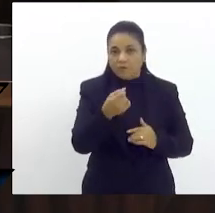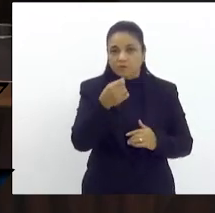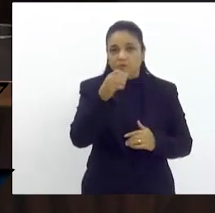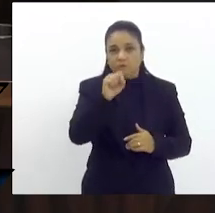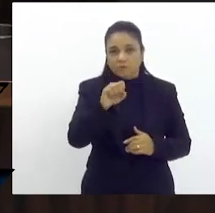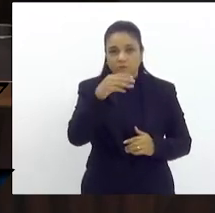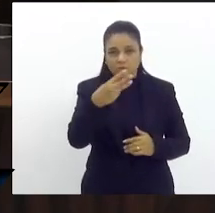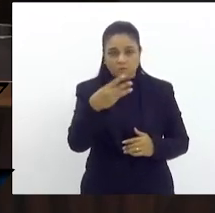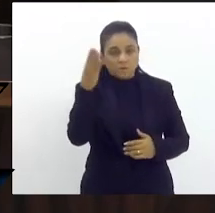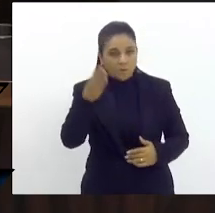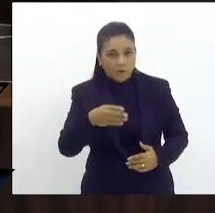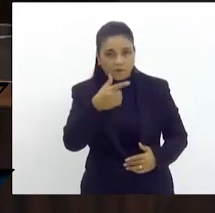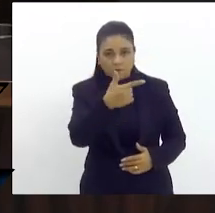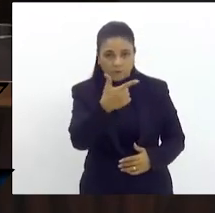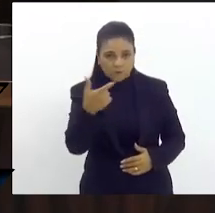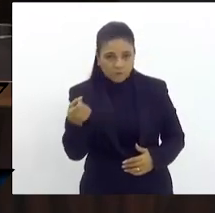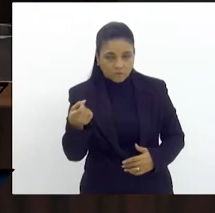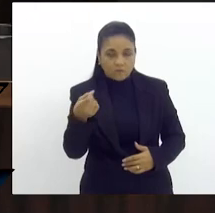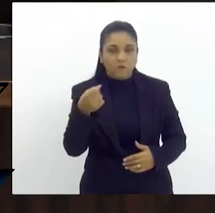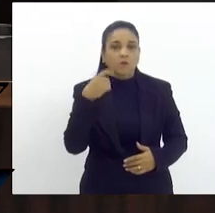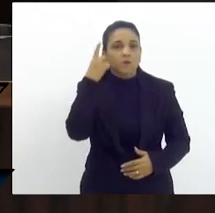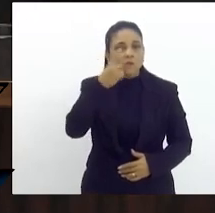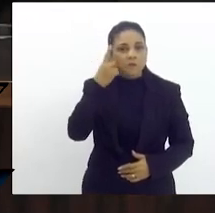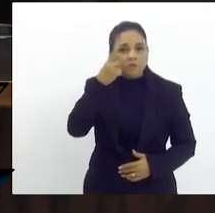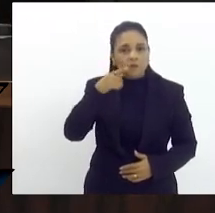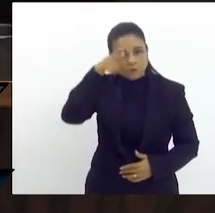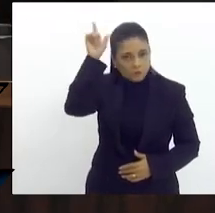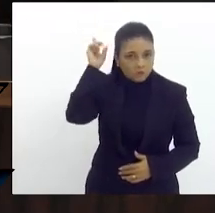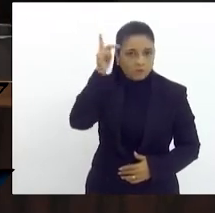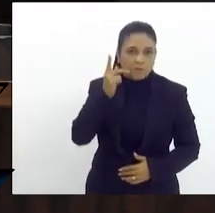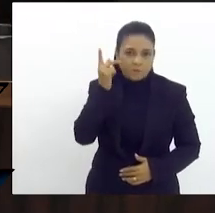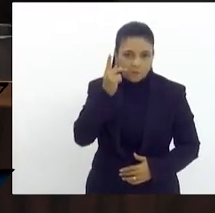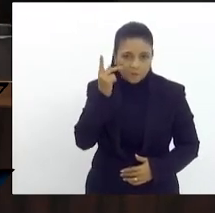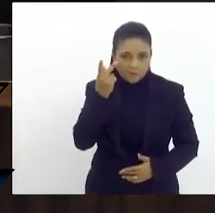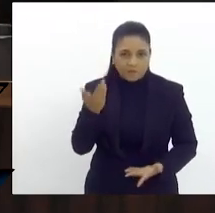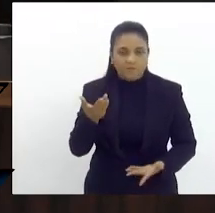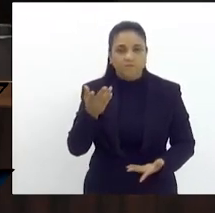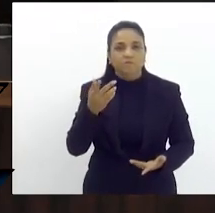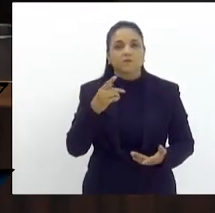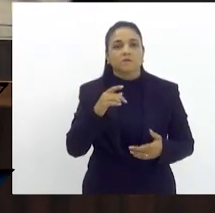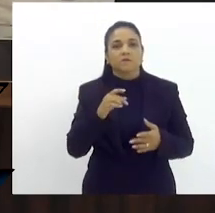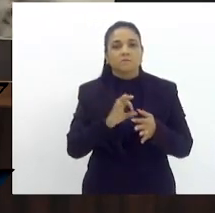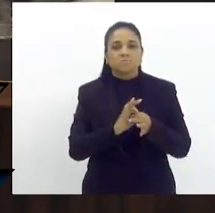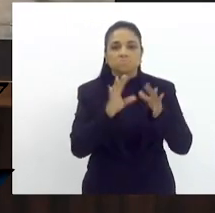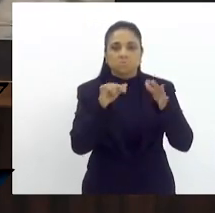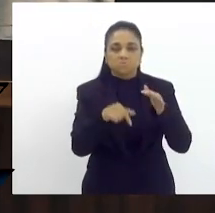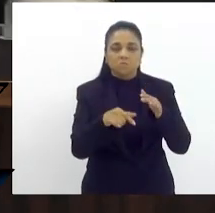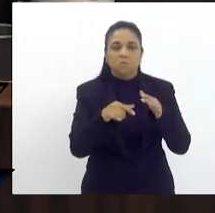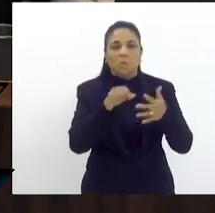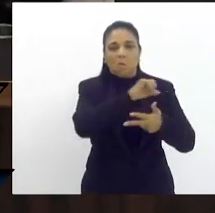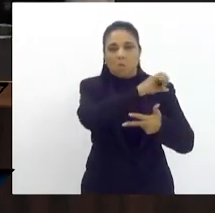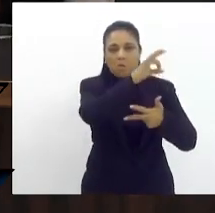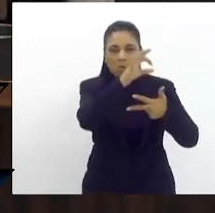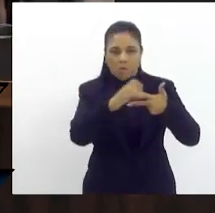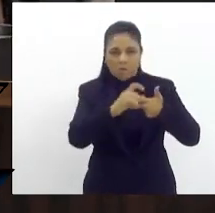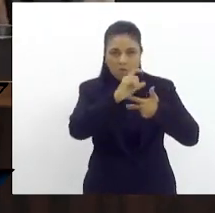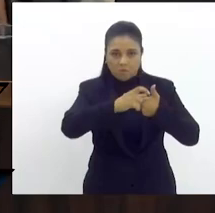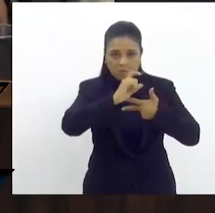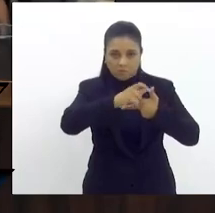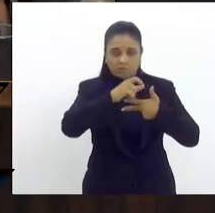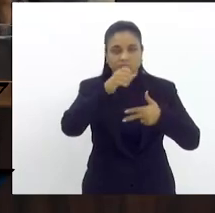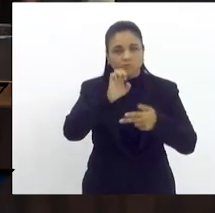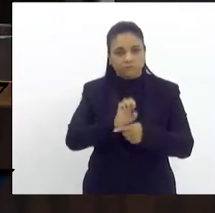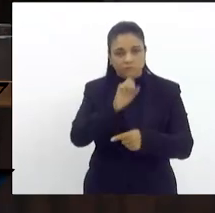2083/20 de autoria do deputado Luiz Paulo que autoriza o poder executivo do Estado do Rio de Janeiro